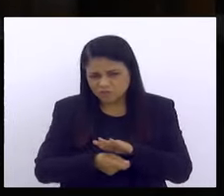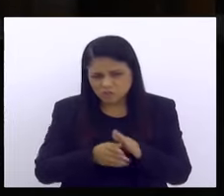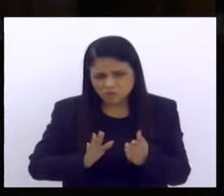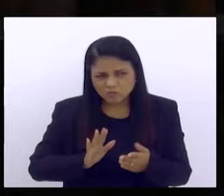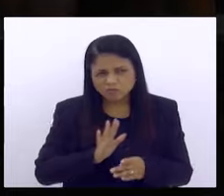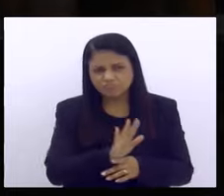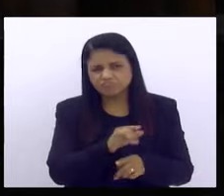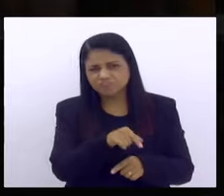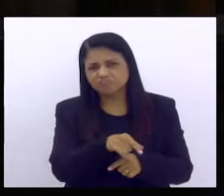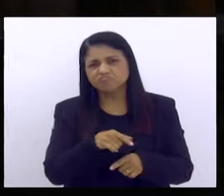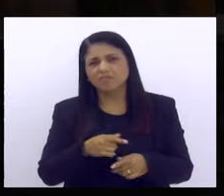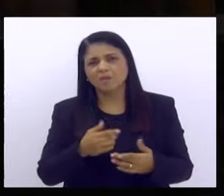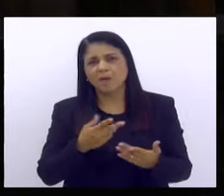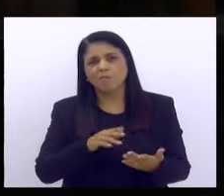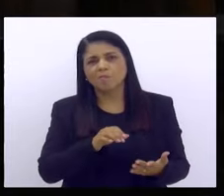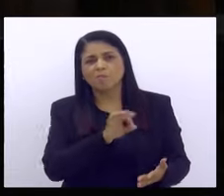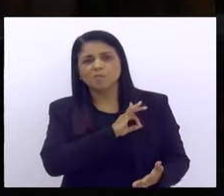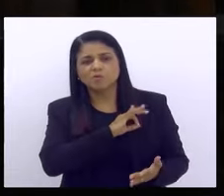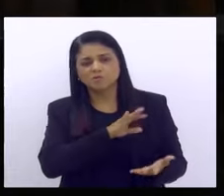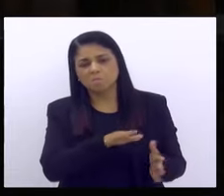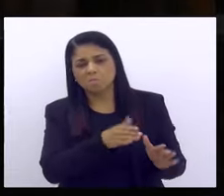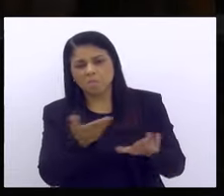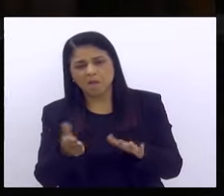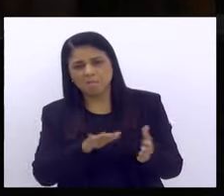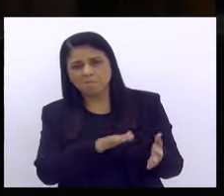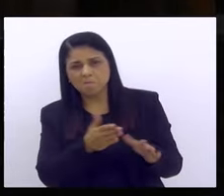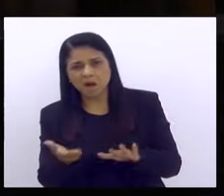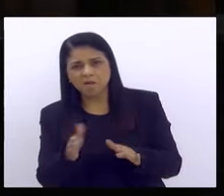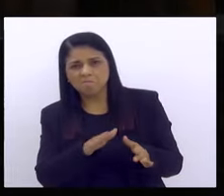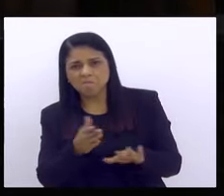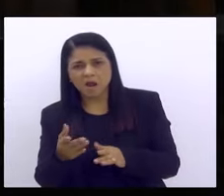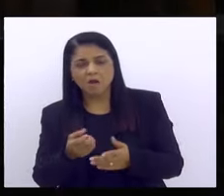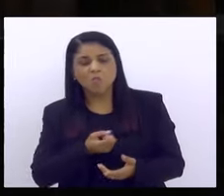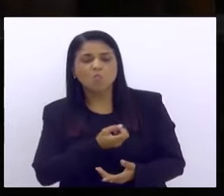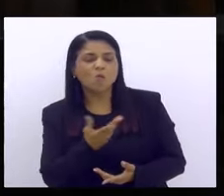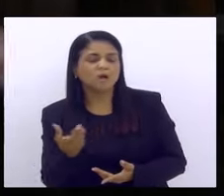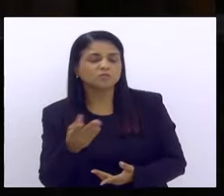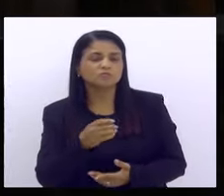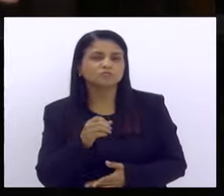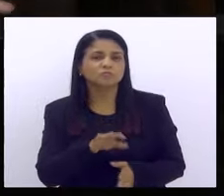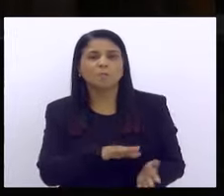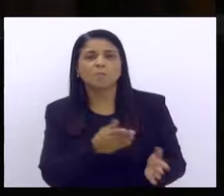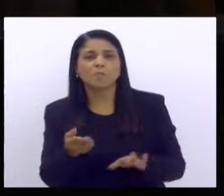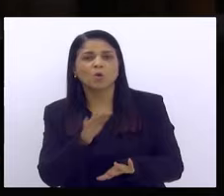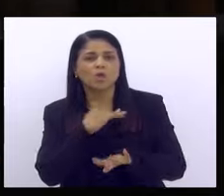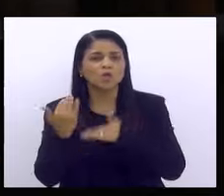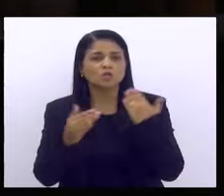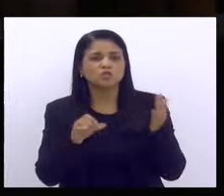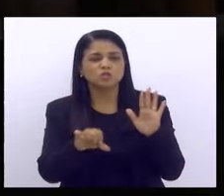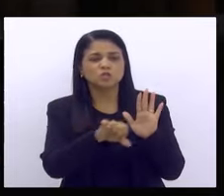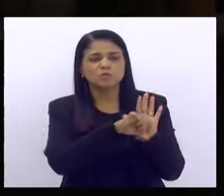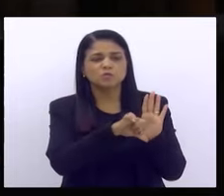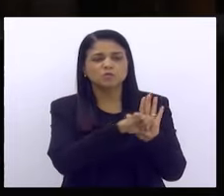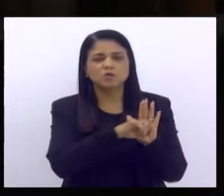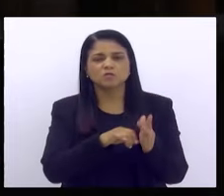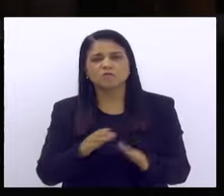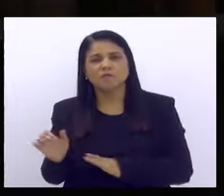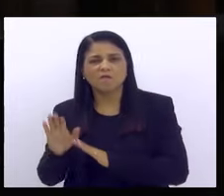senhor apareça nos jornais falando, matamos tantos X de supostos criminosos na favela